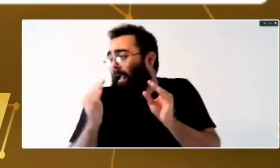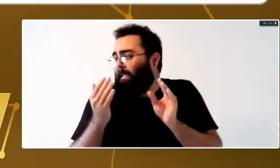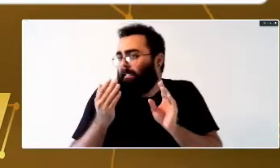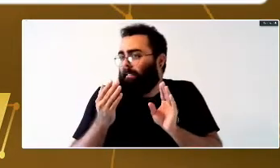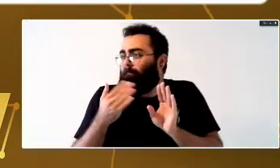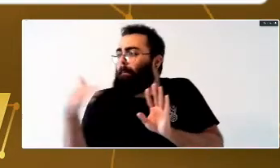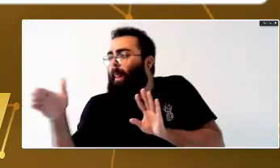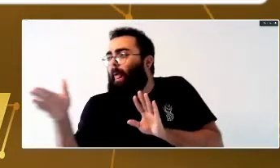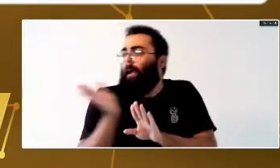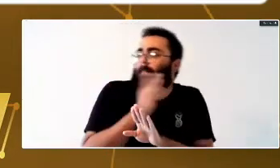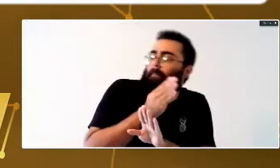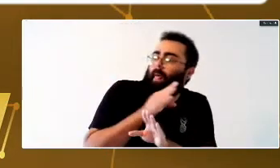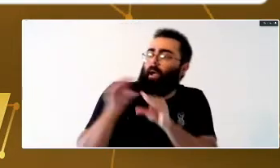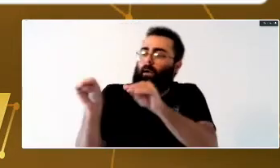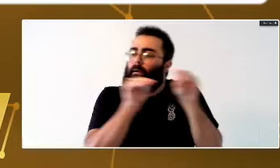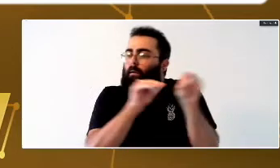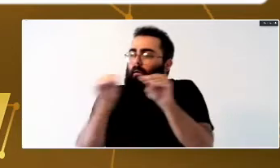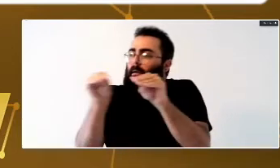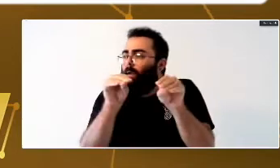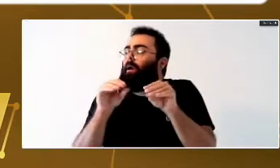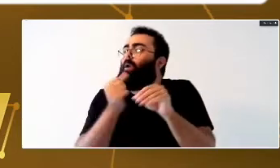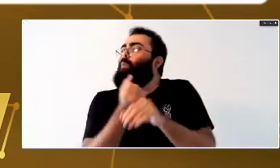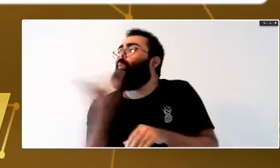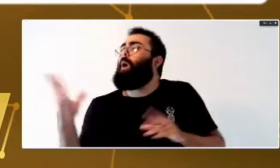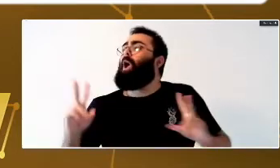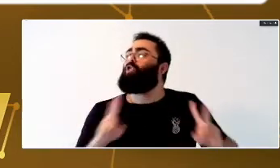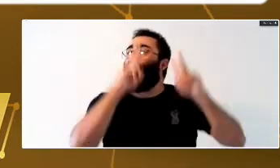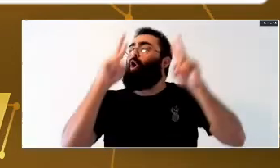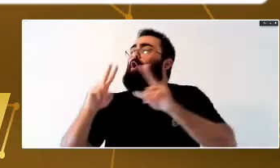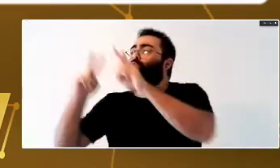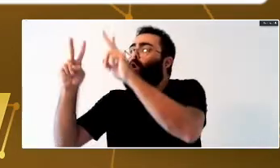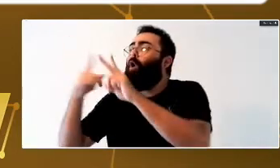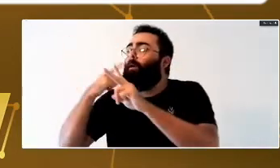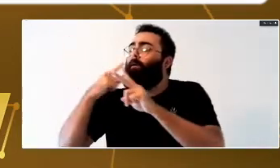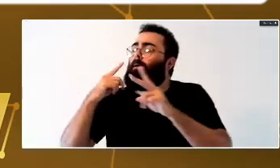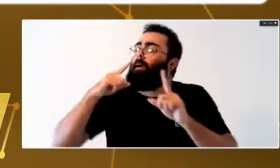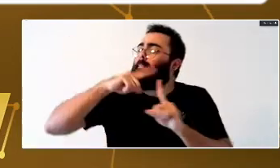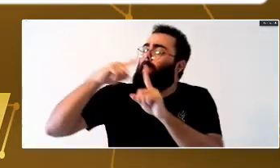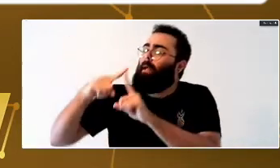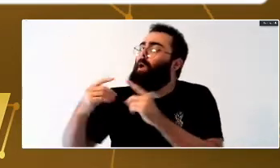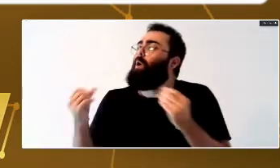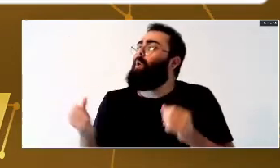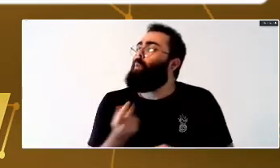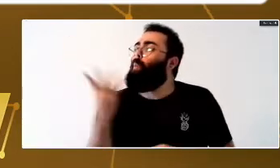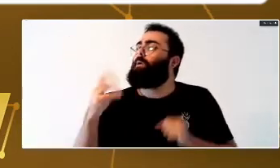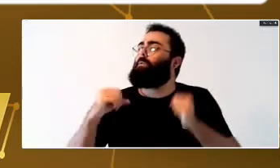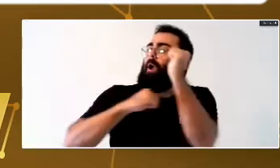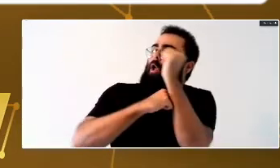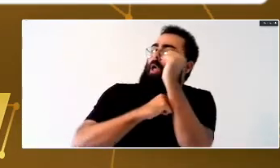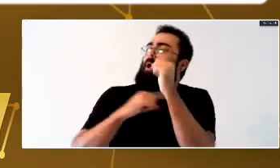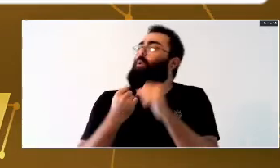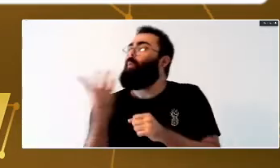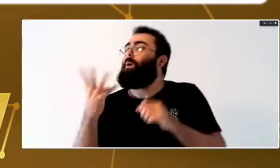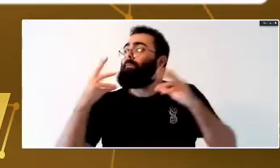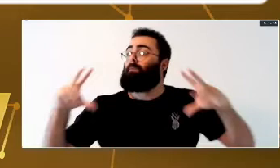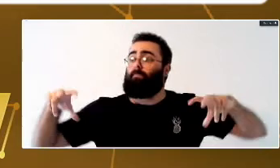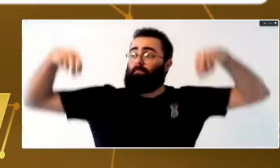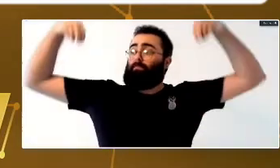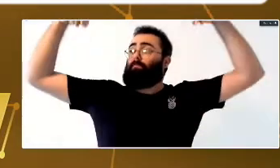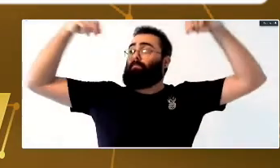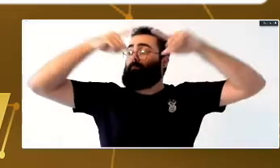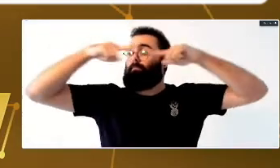quantidade total de glebas, quantas torres de suspensão, quantas de ancoragem. E assim a gente